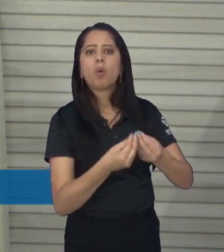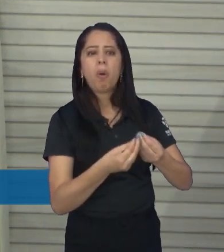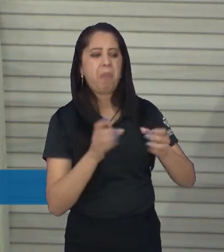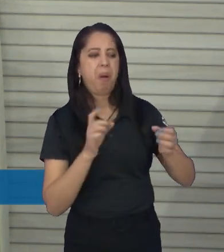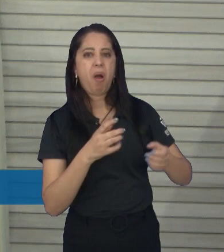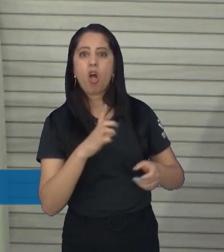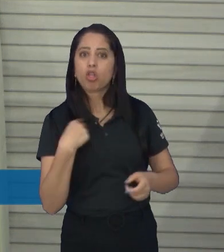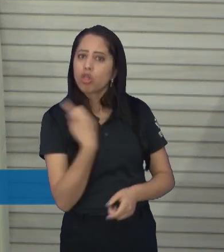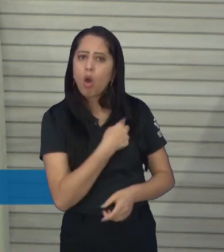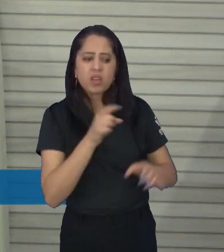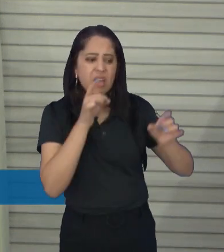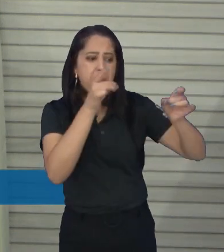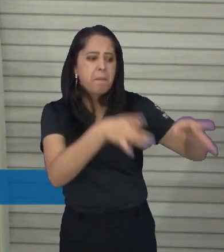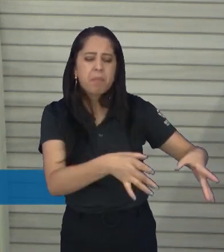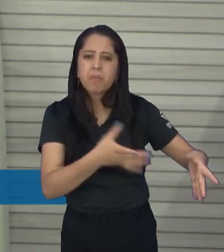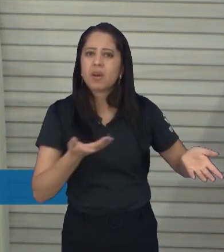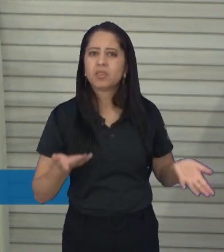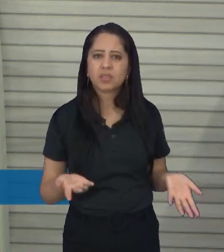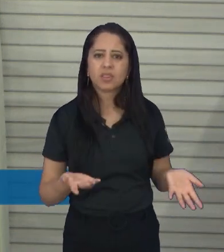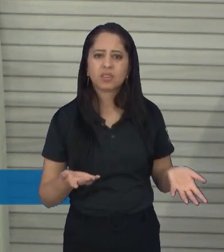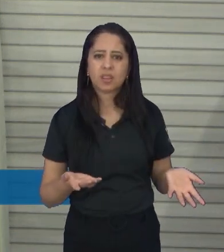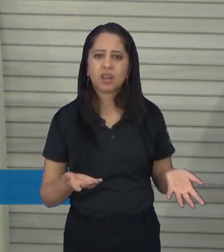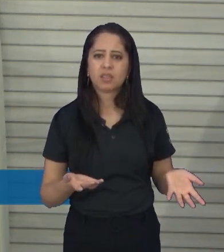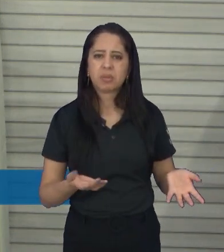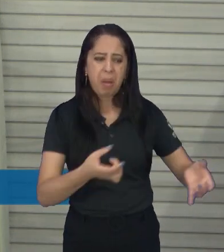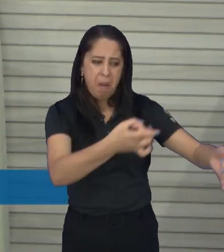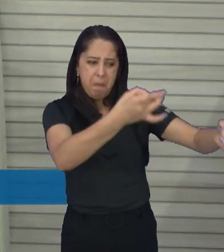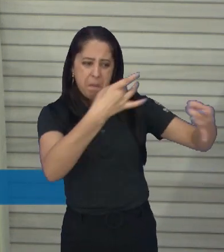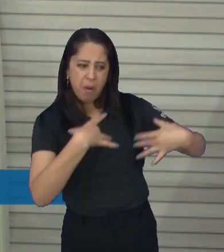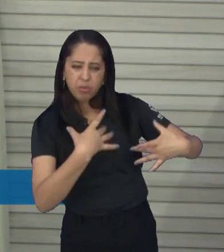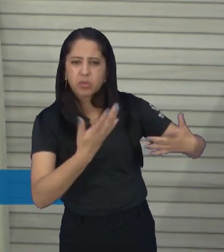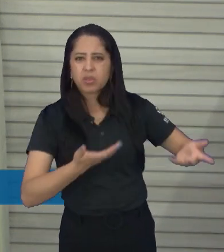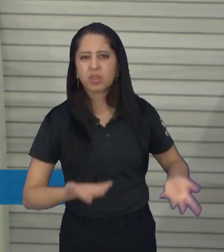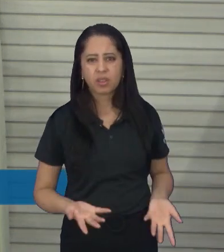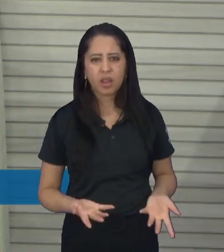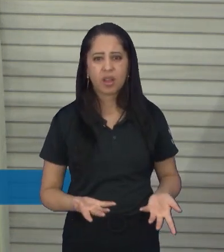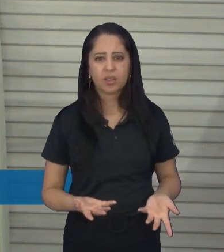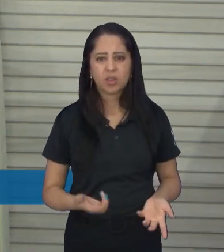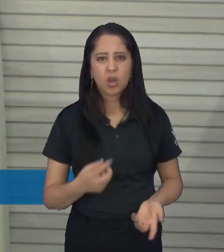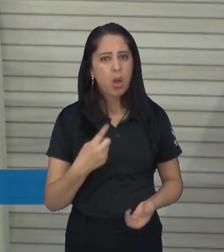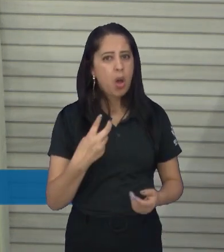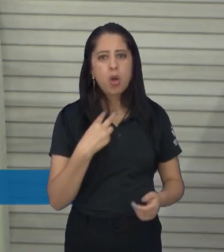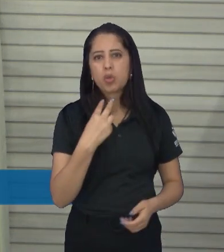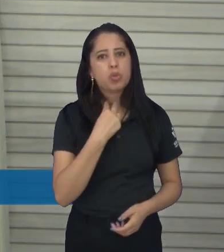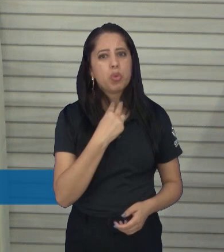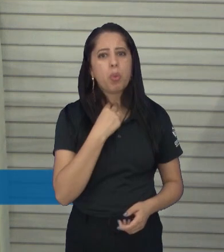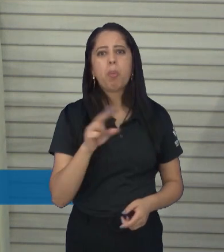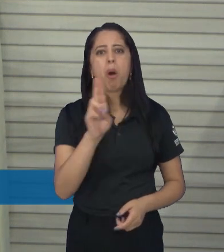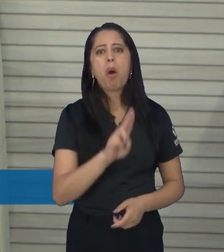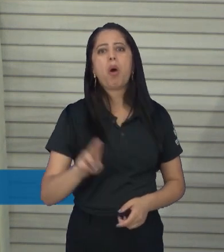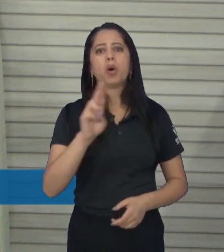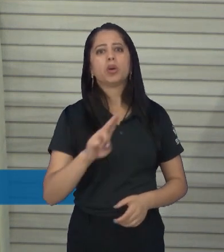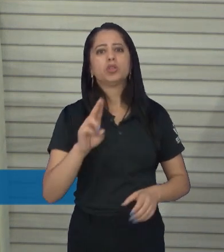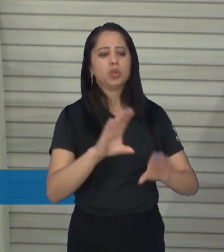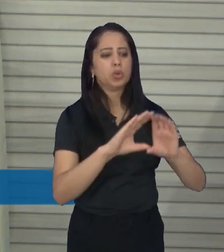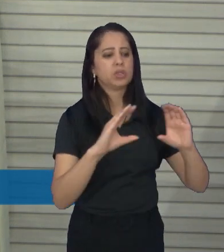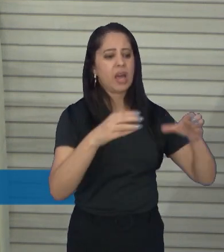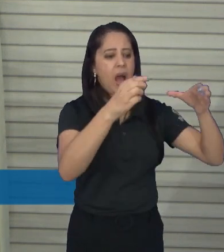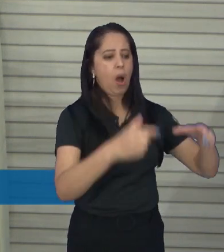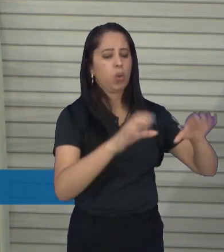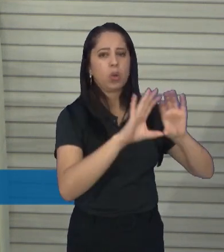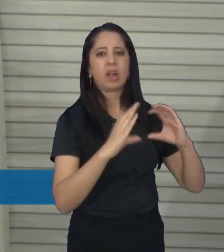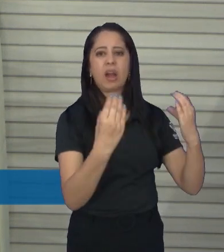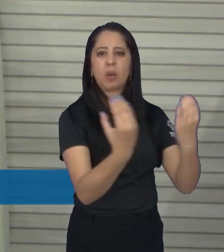Dará vai lá ver a condição nós temos comunitário nós não podemos nem usar o nosso tempo comunitário Quando chove